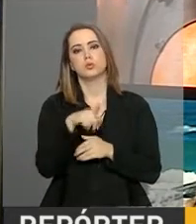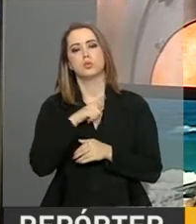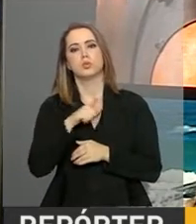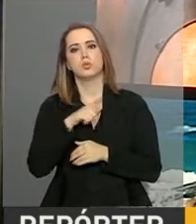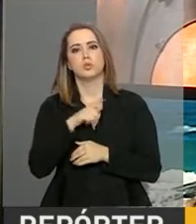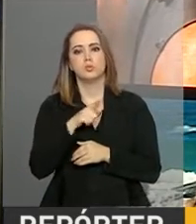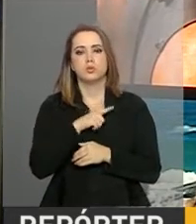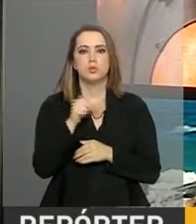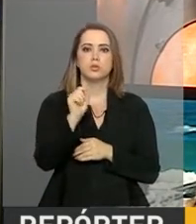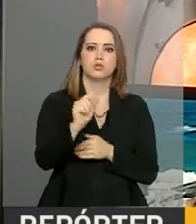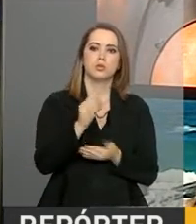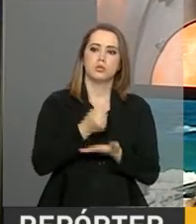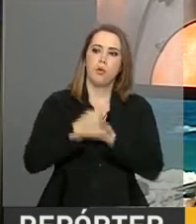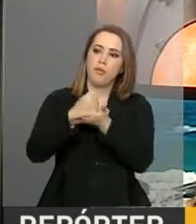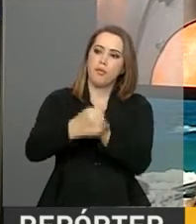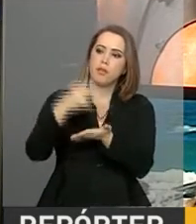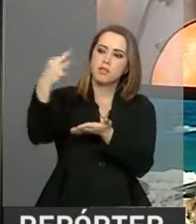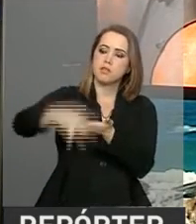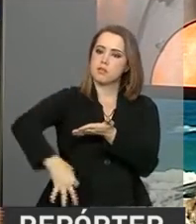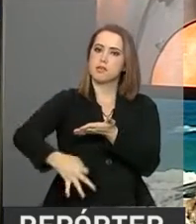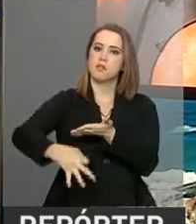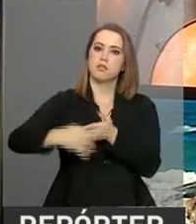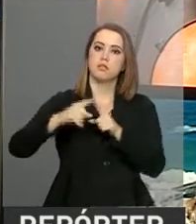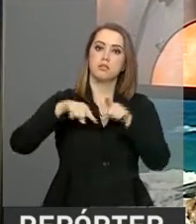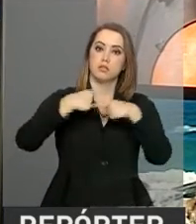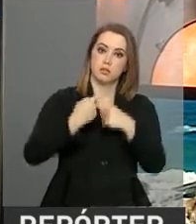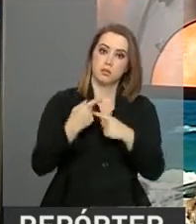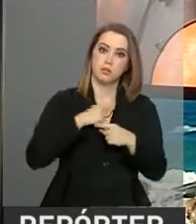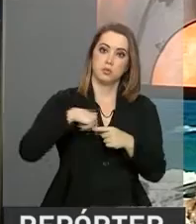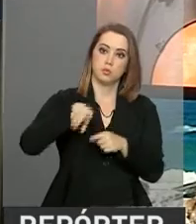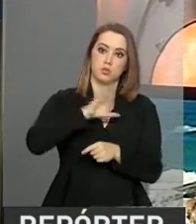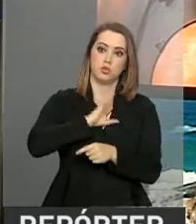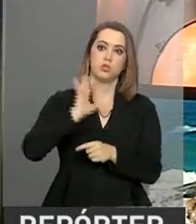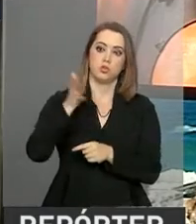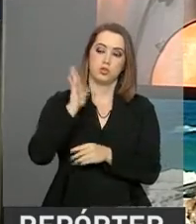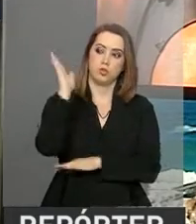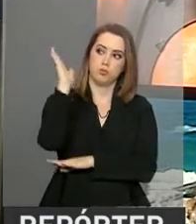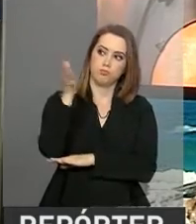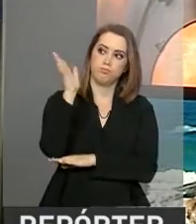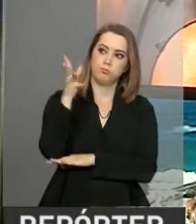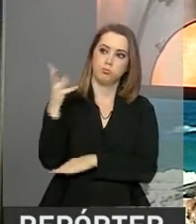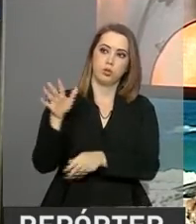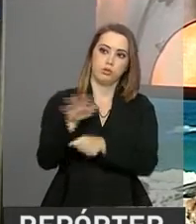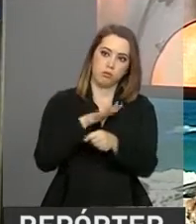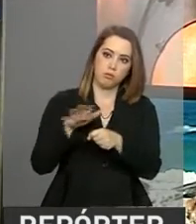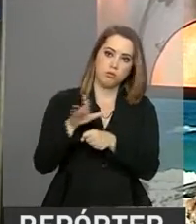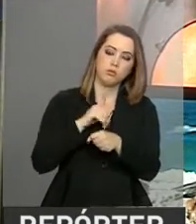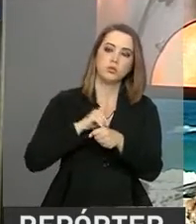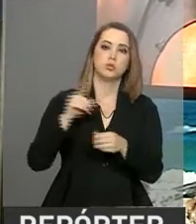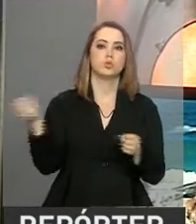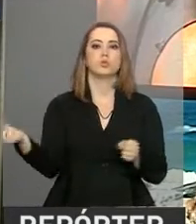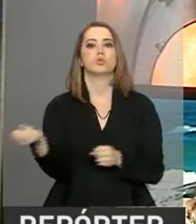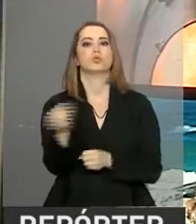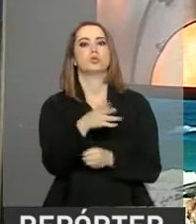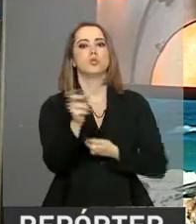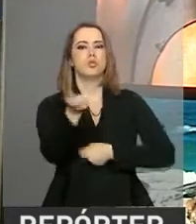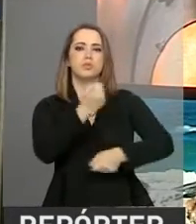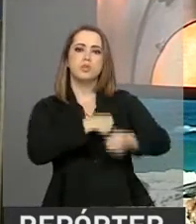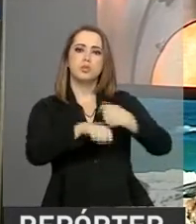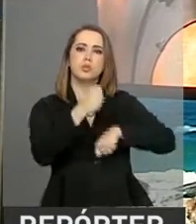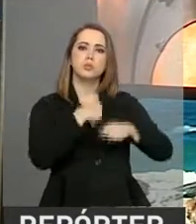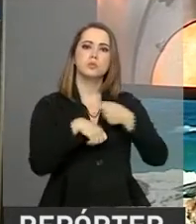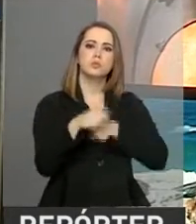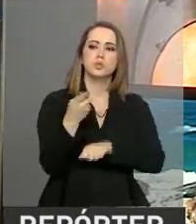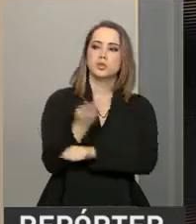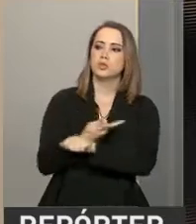demanda adequada para a oferta. E aí sim, quando a gente tiver uma boa ocupação com esse novo cenário econômico, a gente buscar